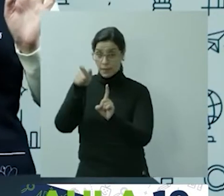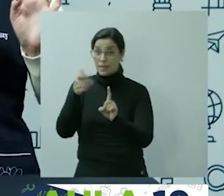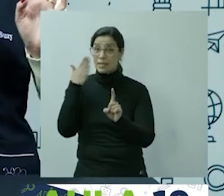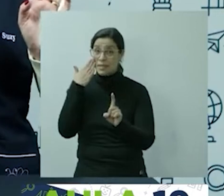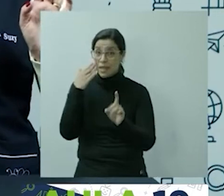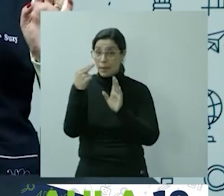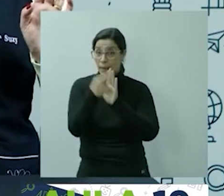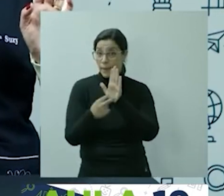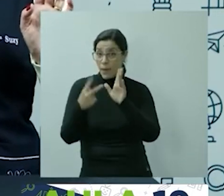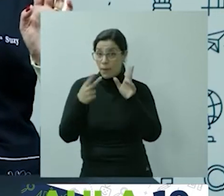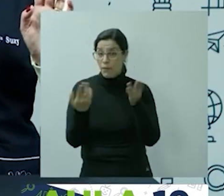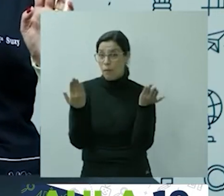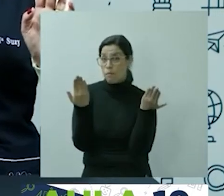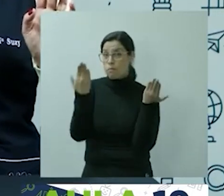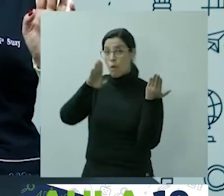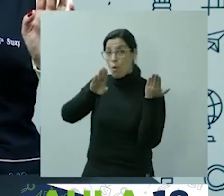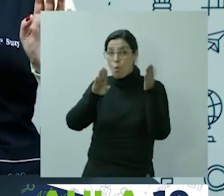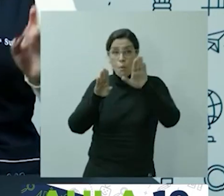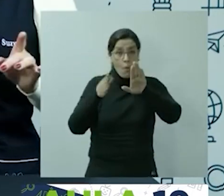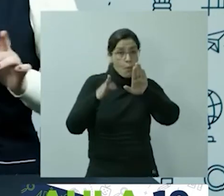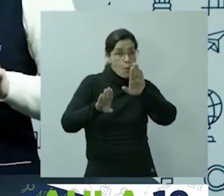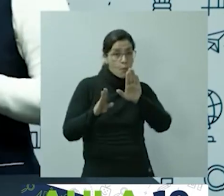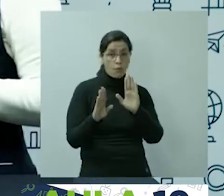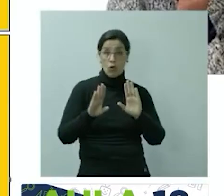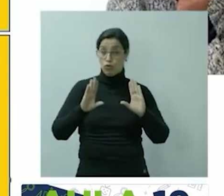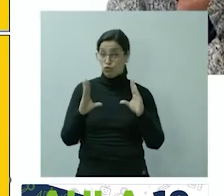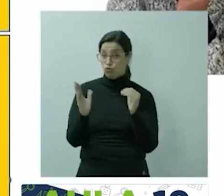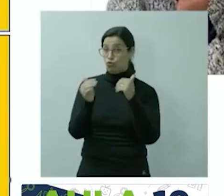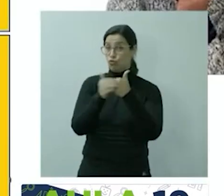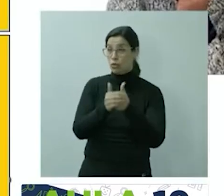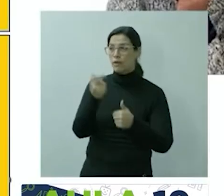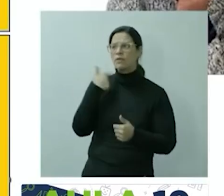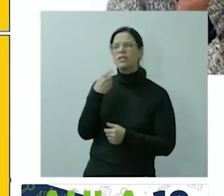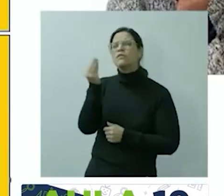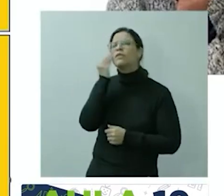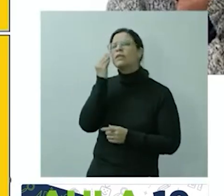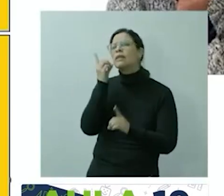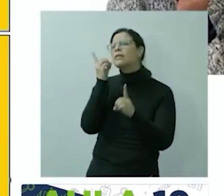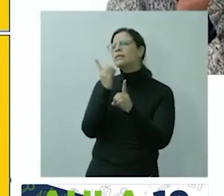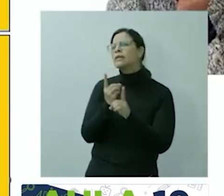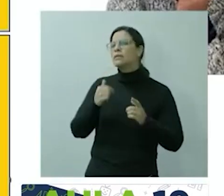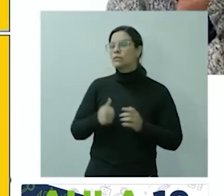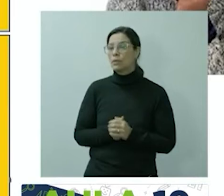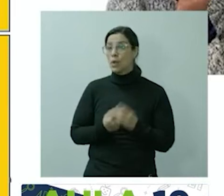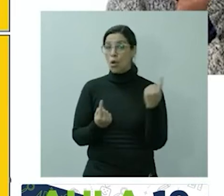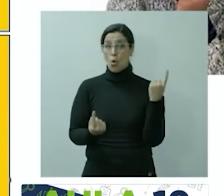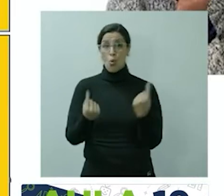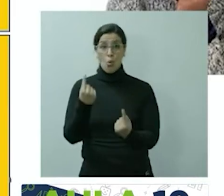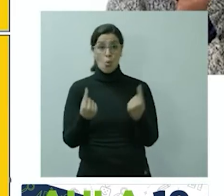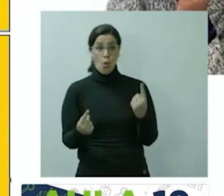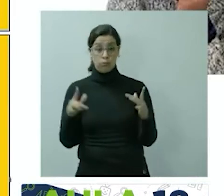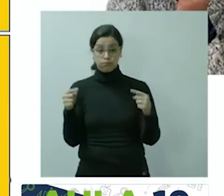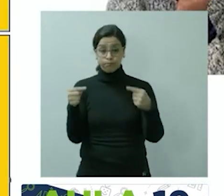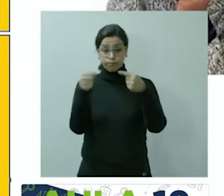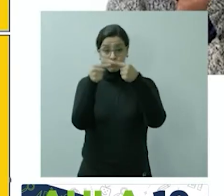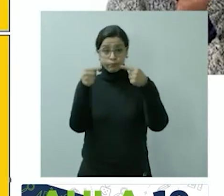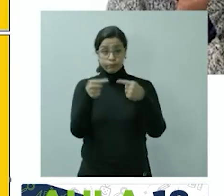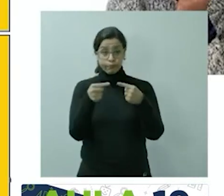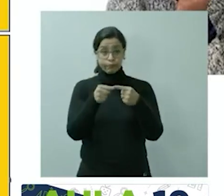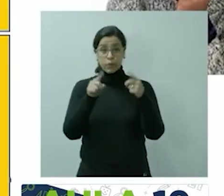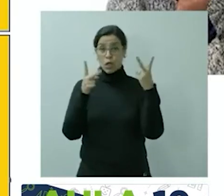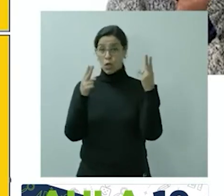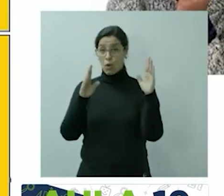Agora eu vou virar aqui as cartas e vocês vão tentar descobrir aonde que está o